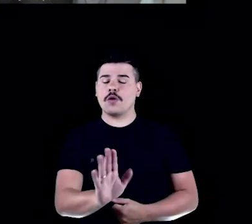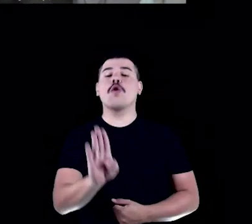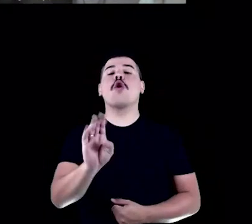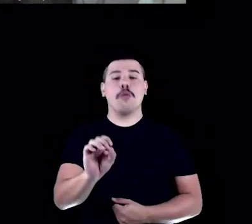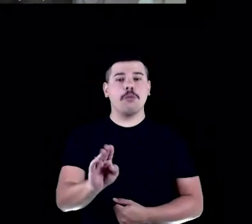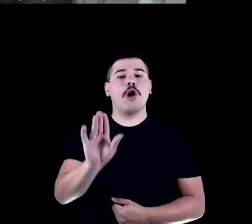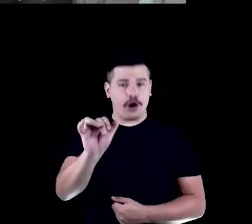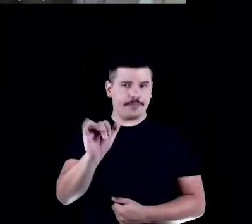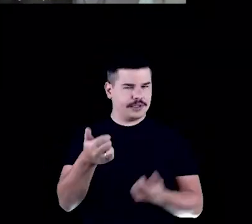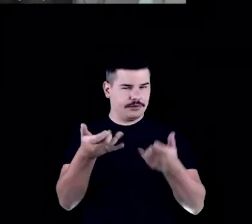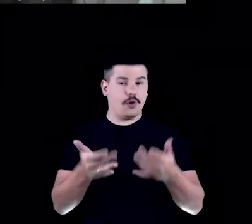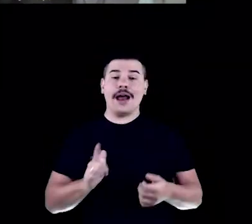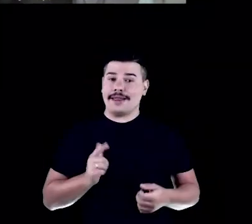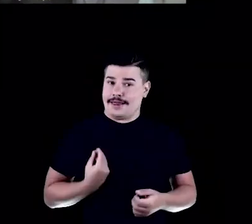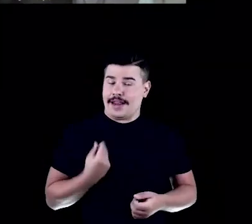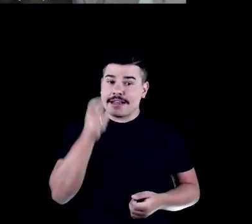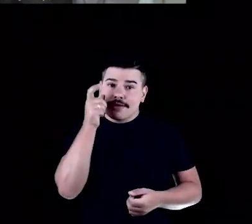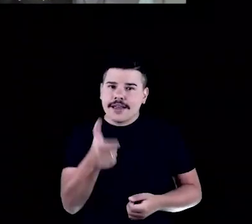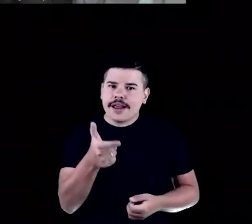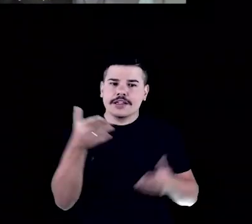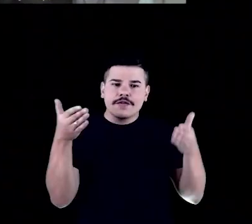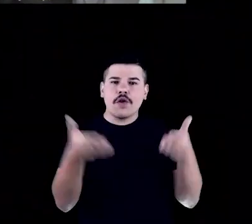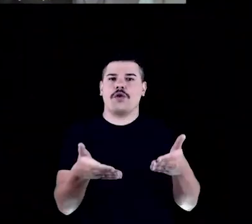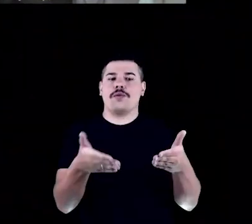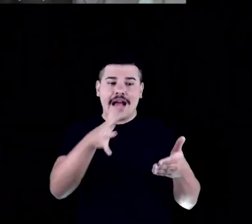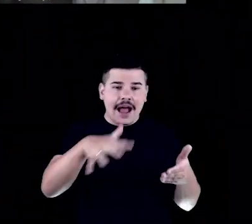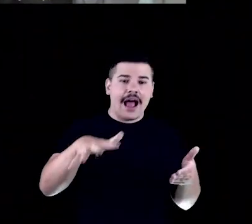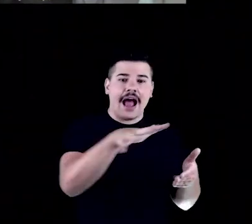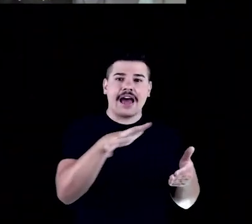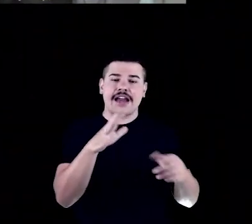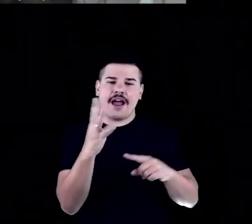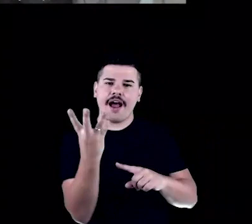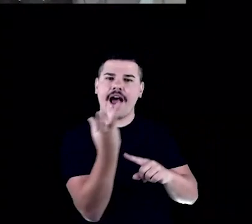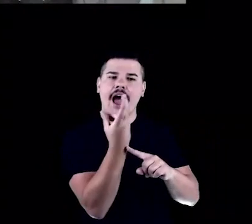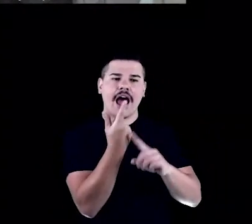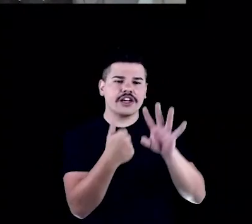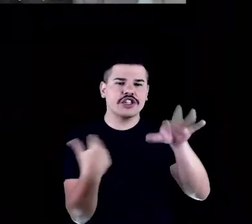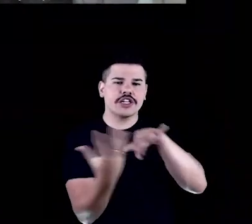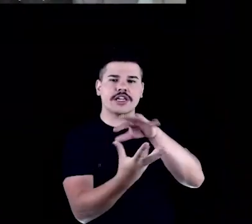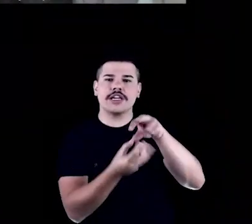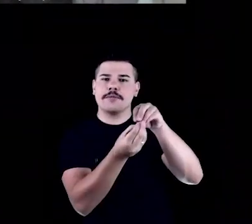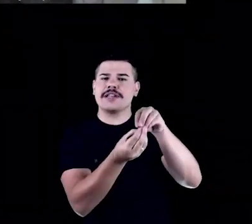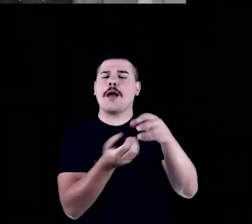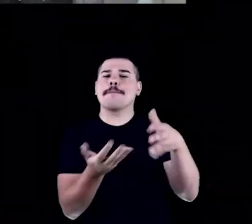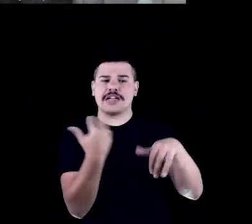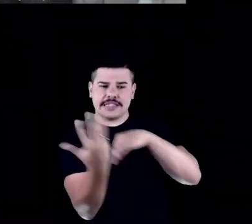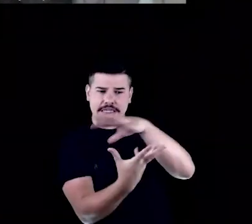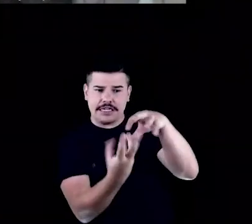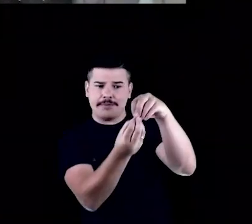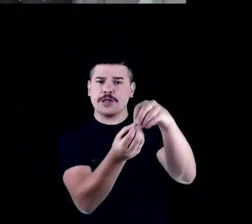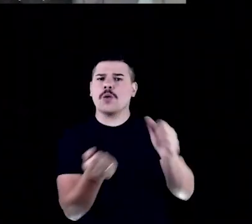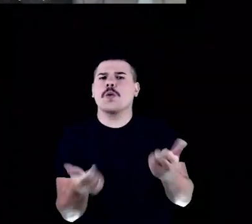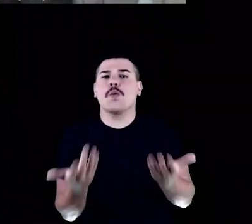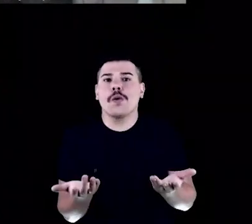existe, não, foi o Bob que disse, existe até um interesse muito grande pelo consumo de uma arte híbrida, né? Mas qual é